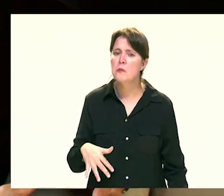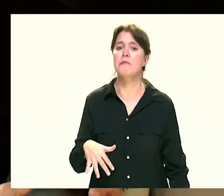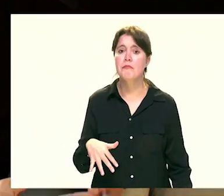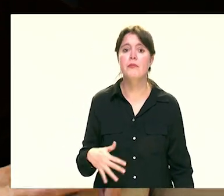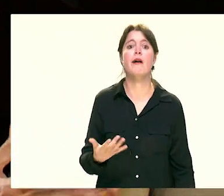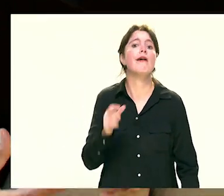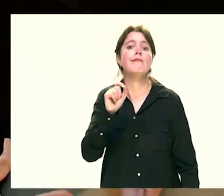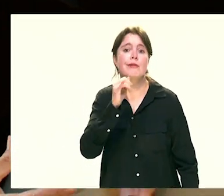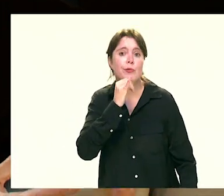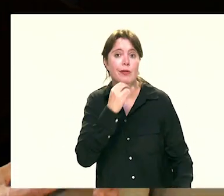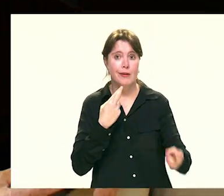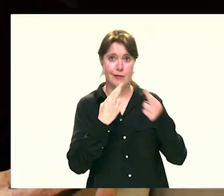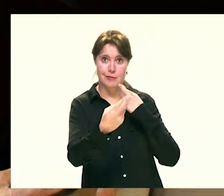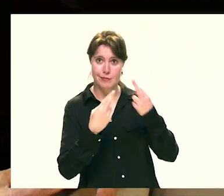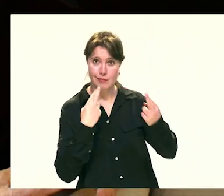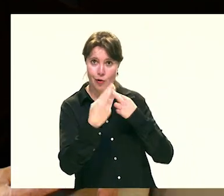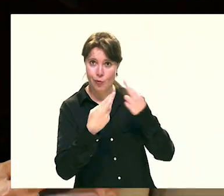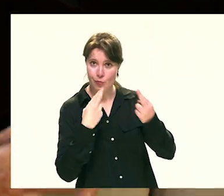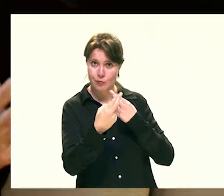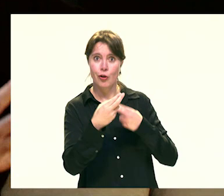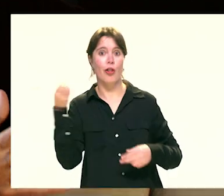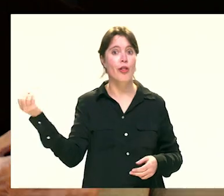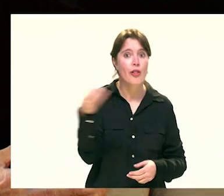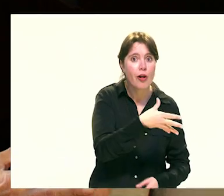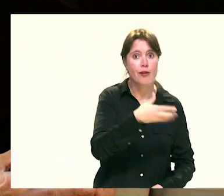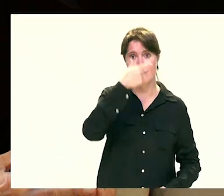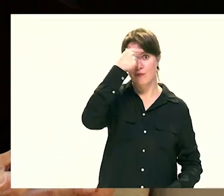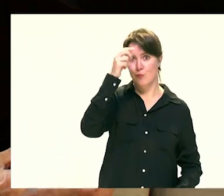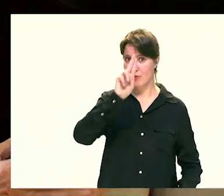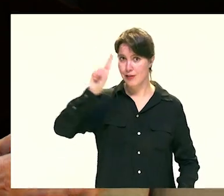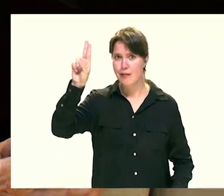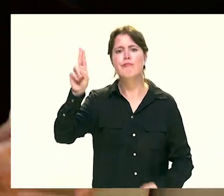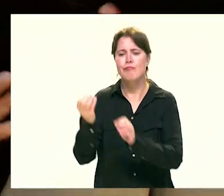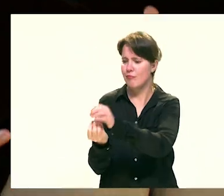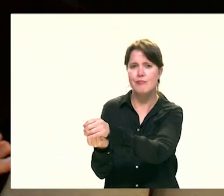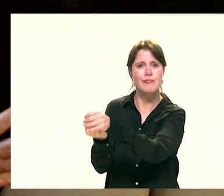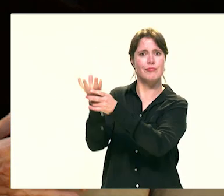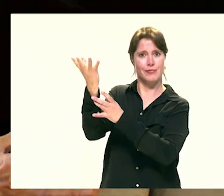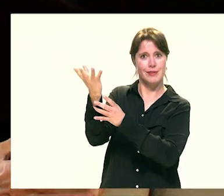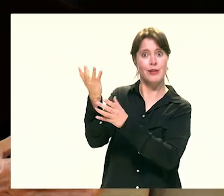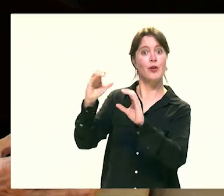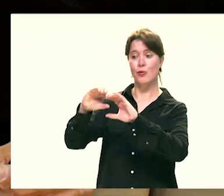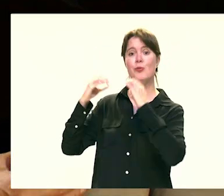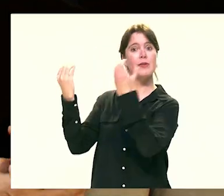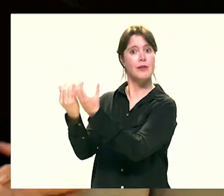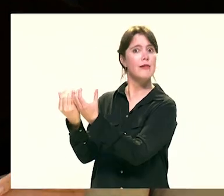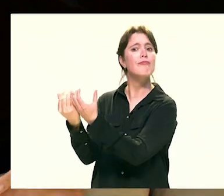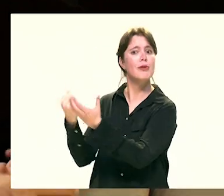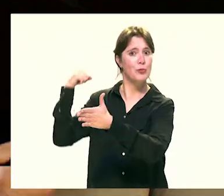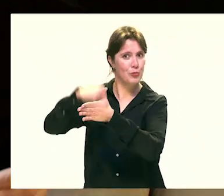interessante e exemplar em termos do relacionamento de uma nova universidade